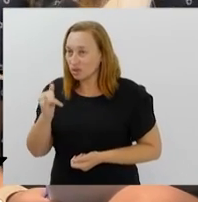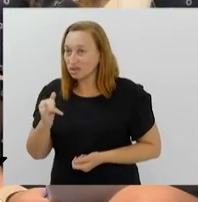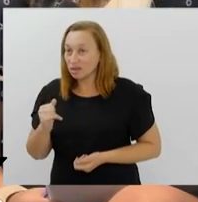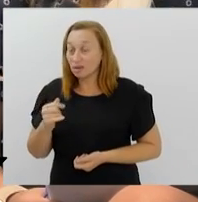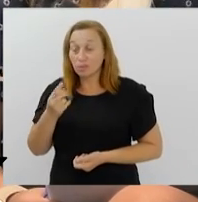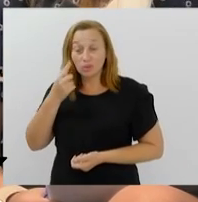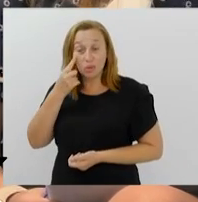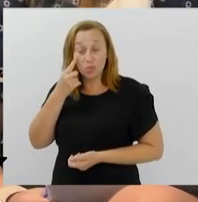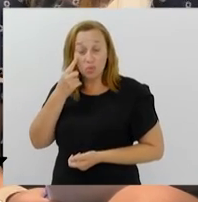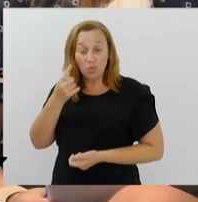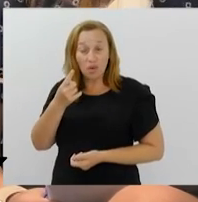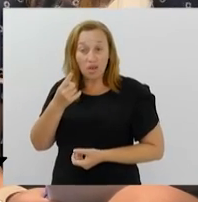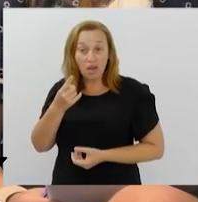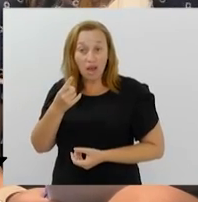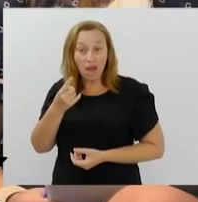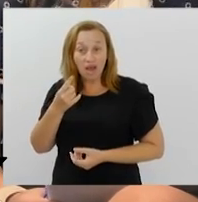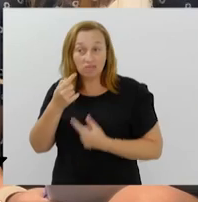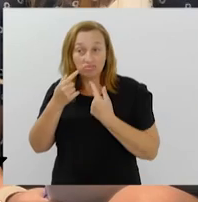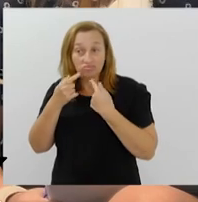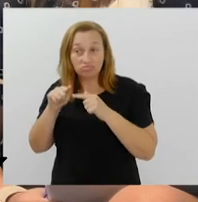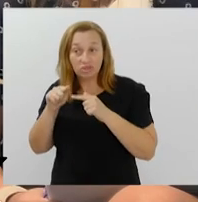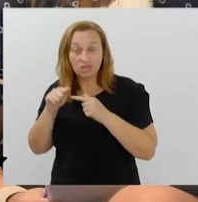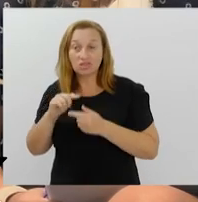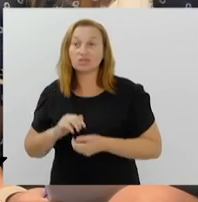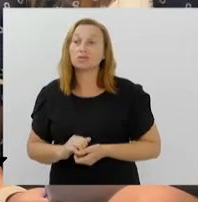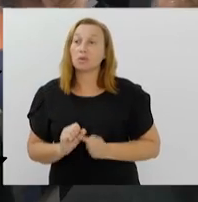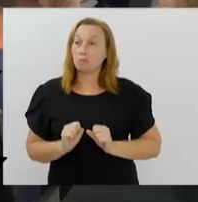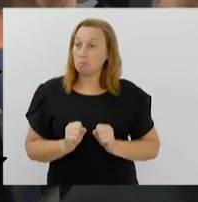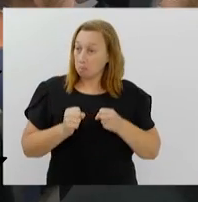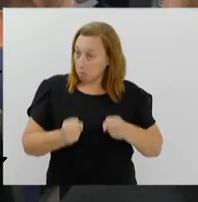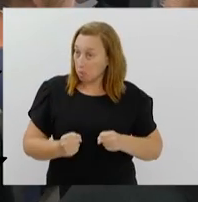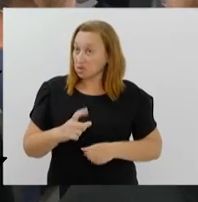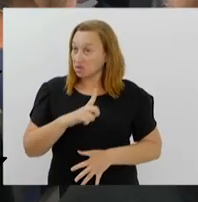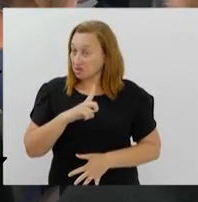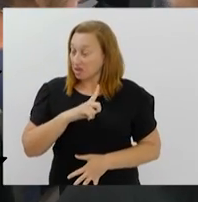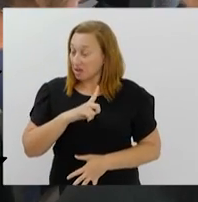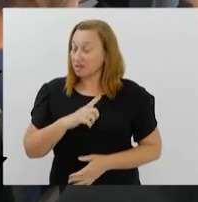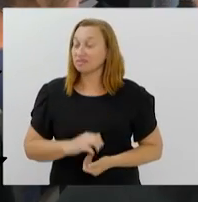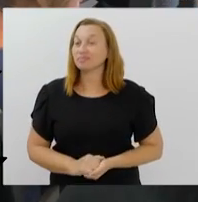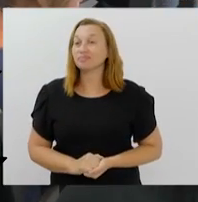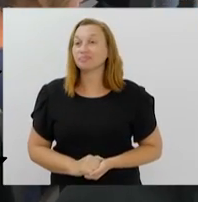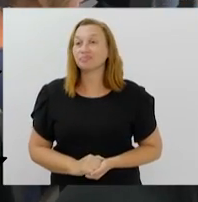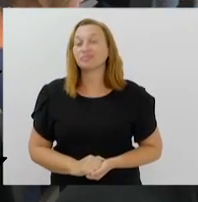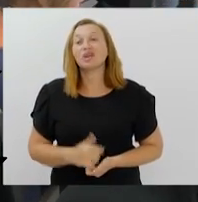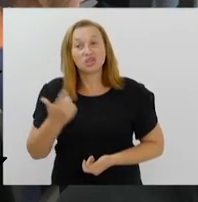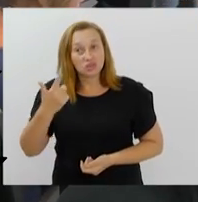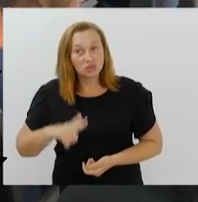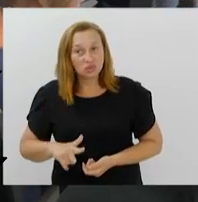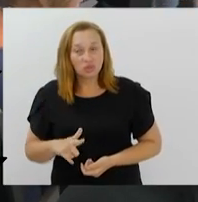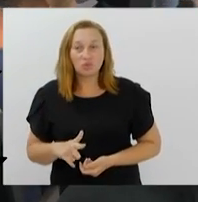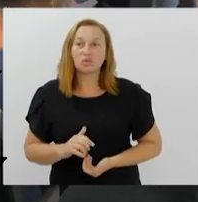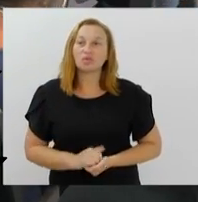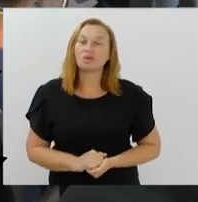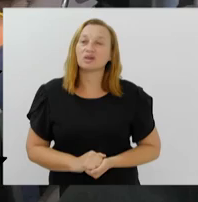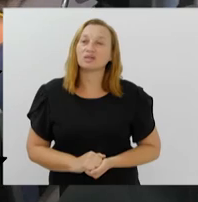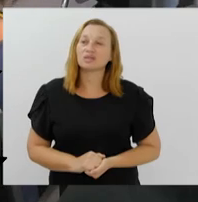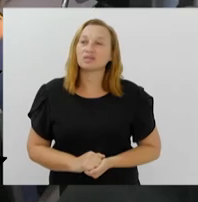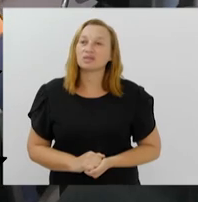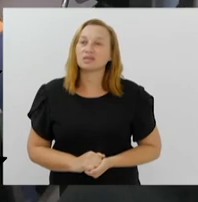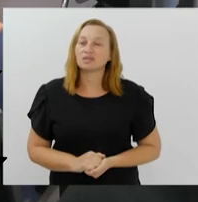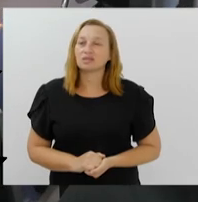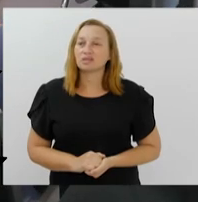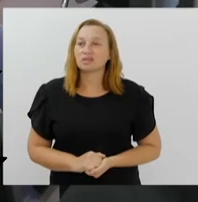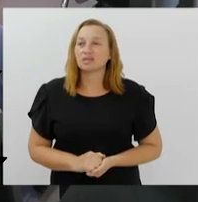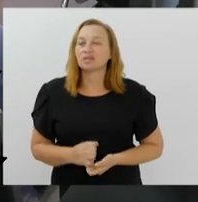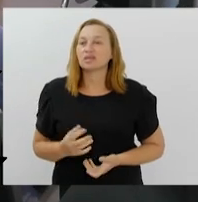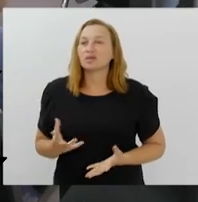um olhar absolutamente crítico e Poderoso de Lin olhar de Lin mais uma vez a contribuição extremamente